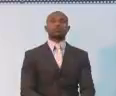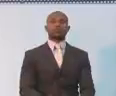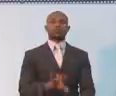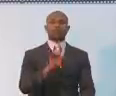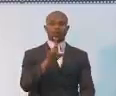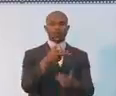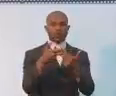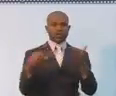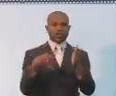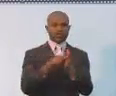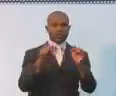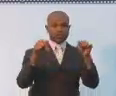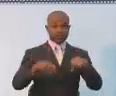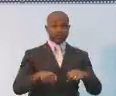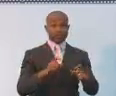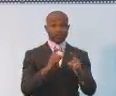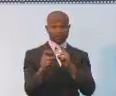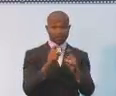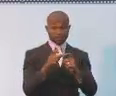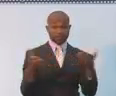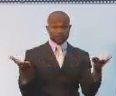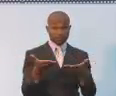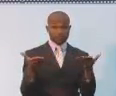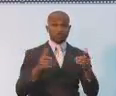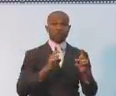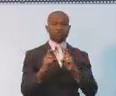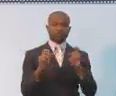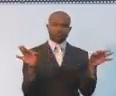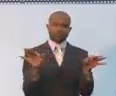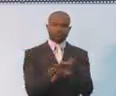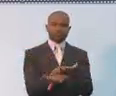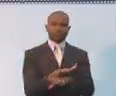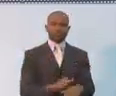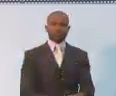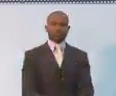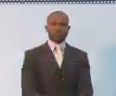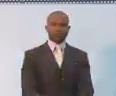nada a tratar neste momento, declaro encerrados os trabalhos.